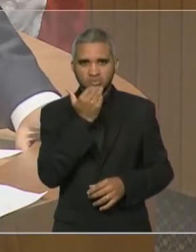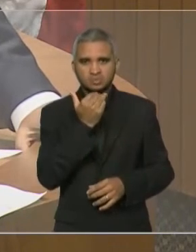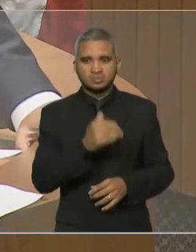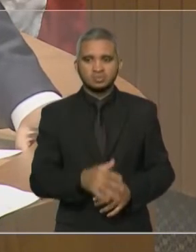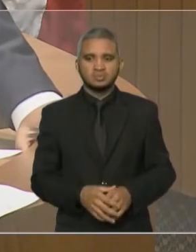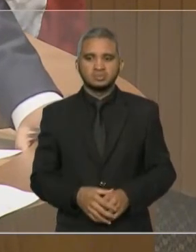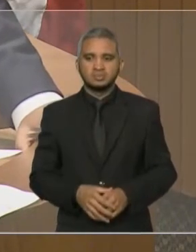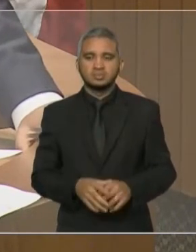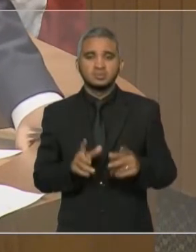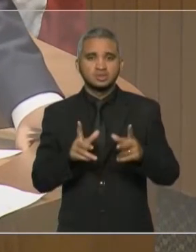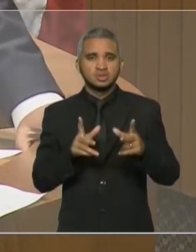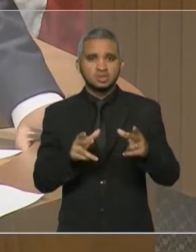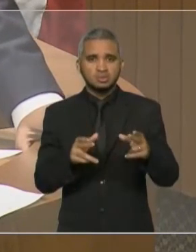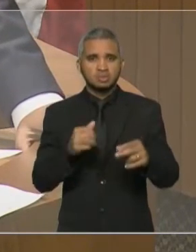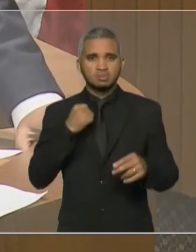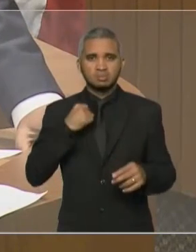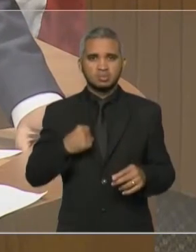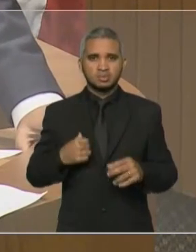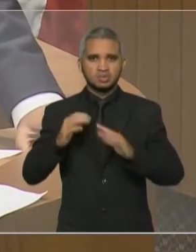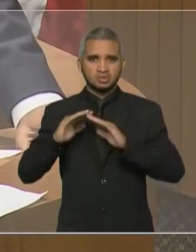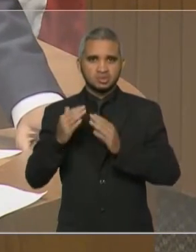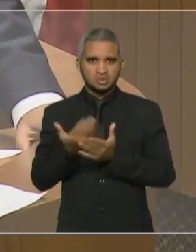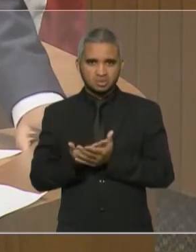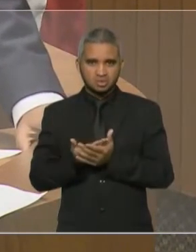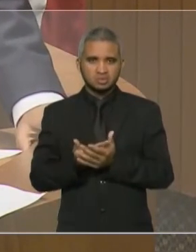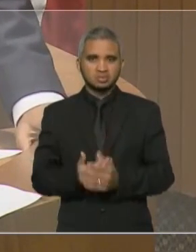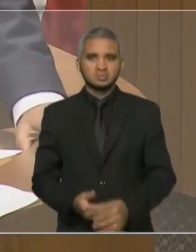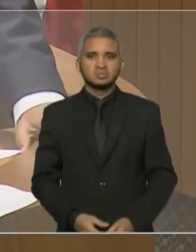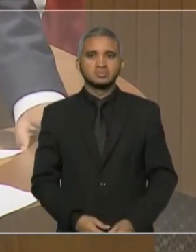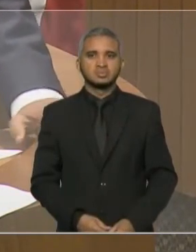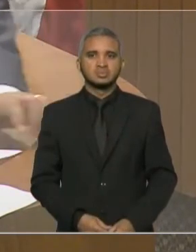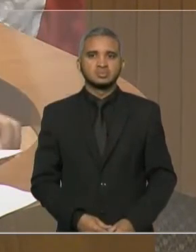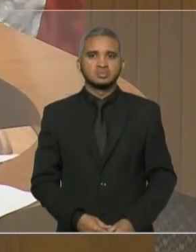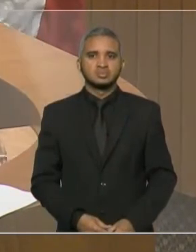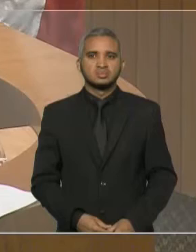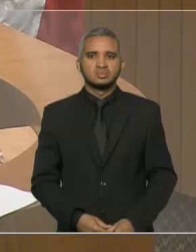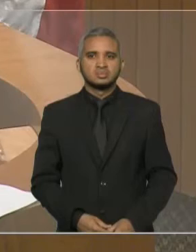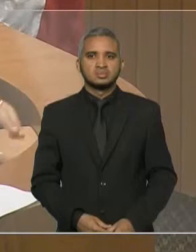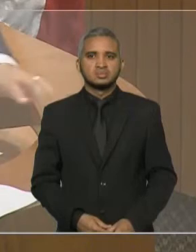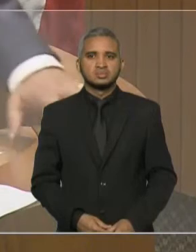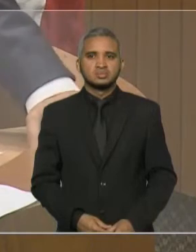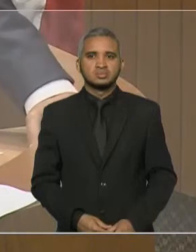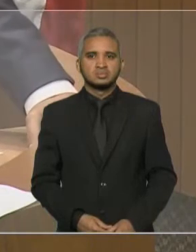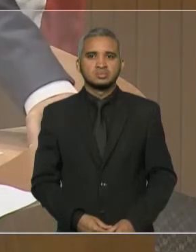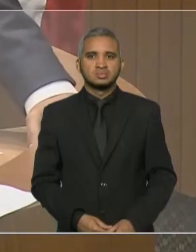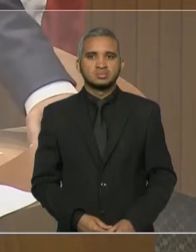foi concretizado o Bolsa Escola? Faço questão de dizer. E finalizando, presidente,